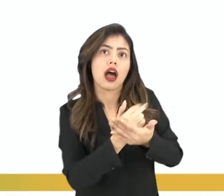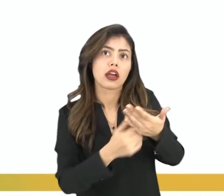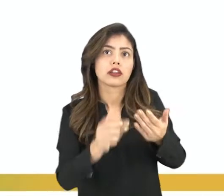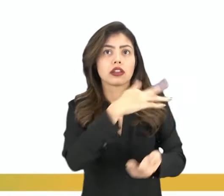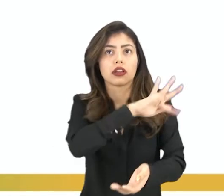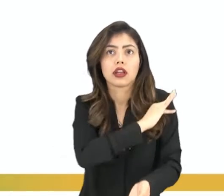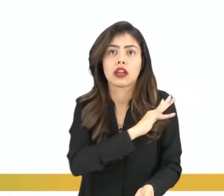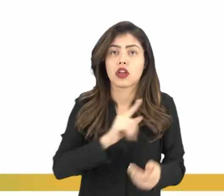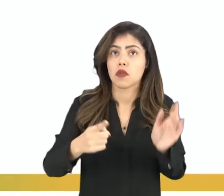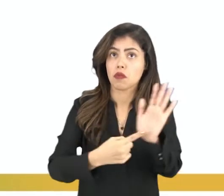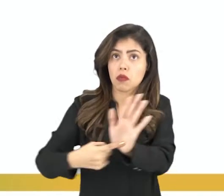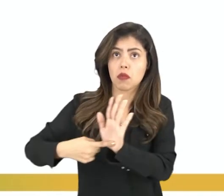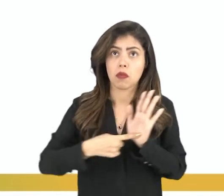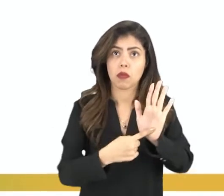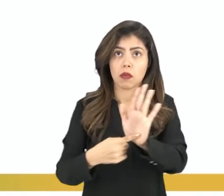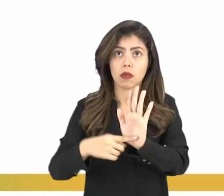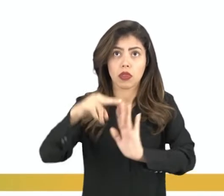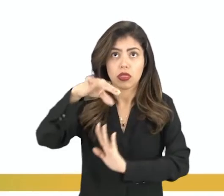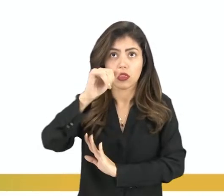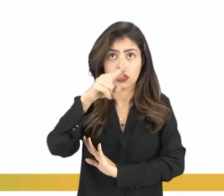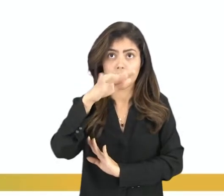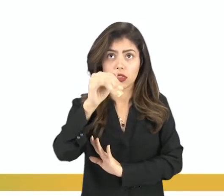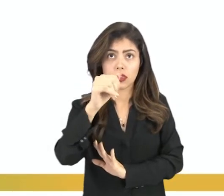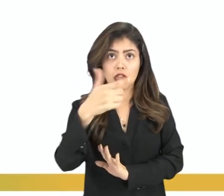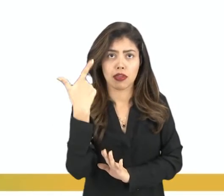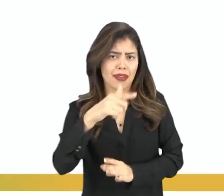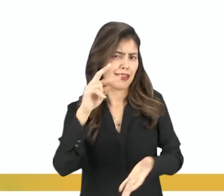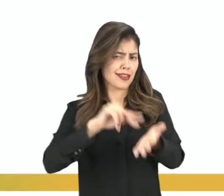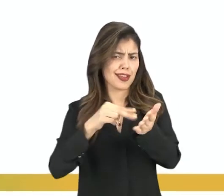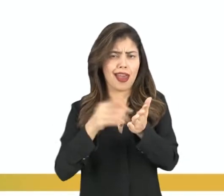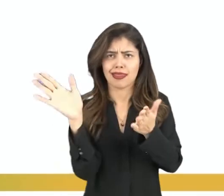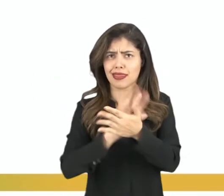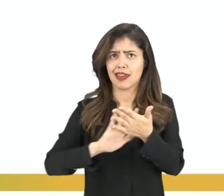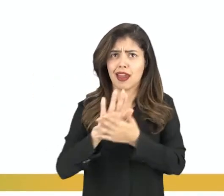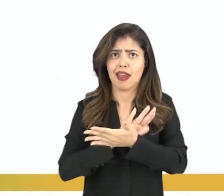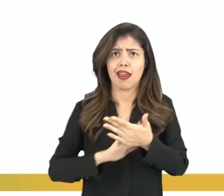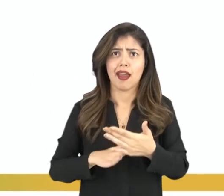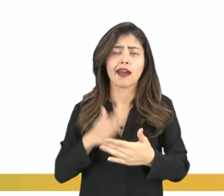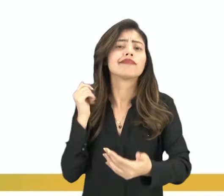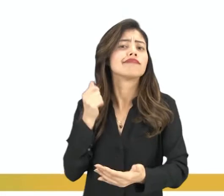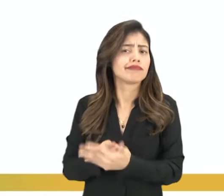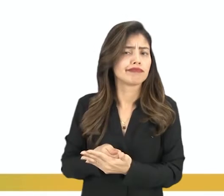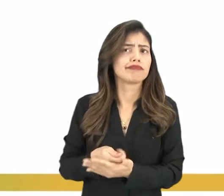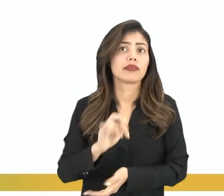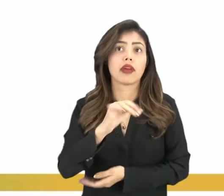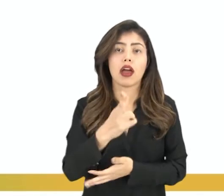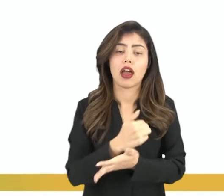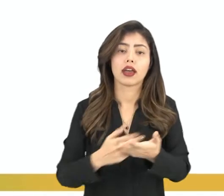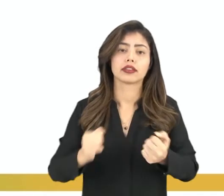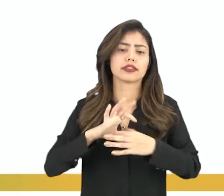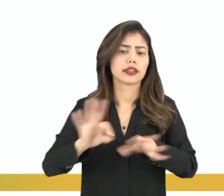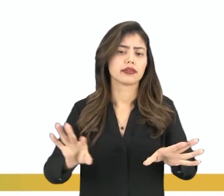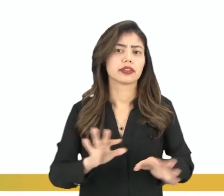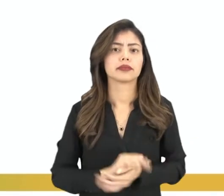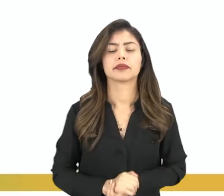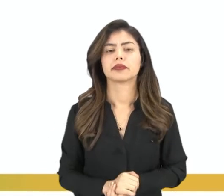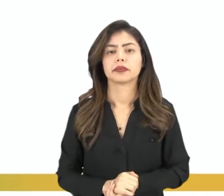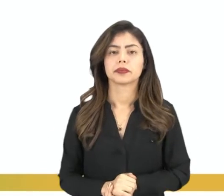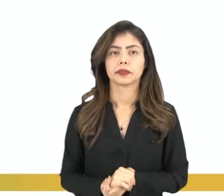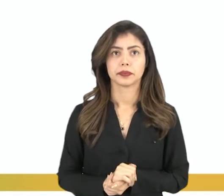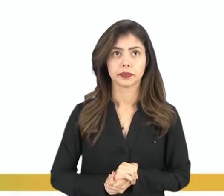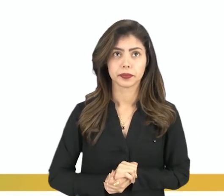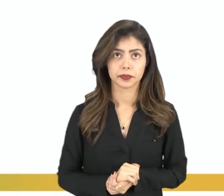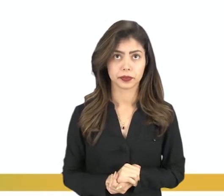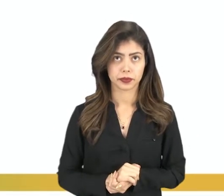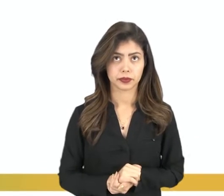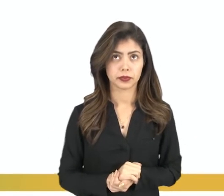acadêmica privilegiou o nonsense, a ausência de significados, e defendeu a arte espontânea. Nós já vimos essa imagem,